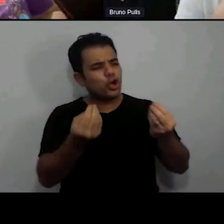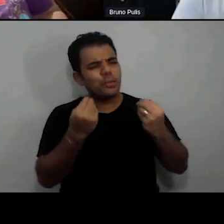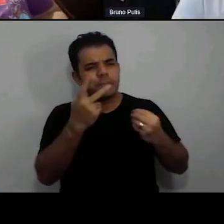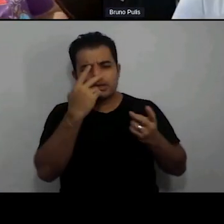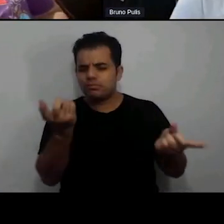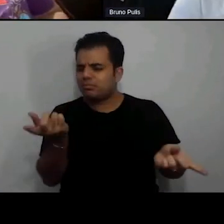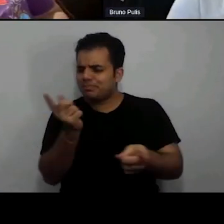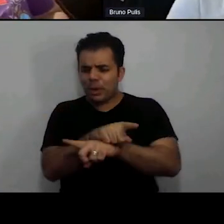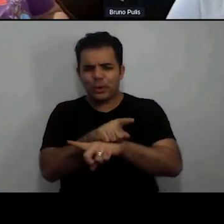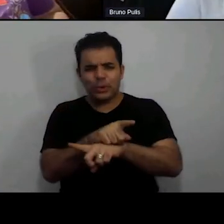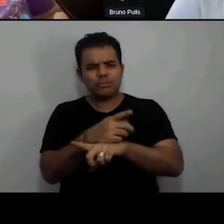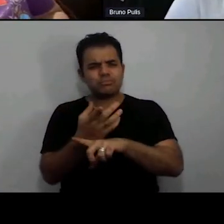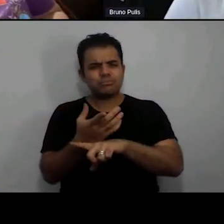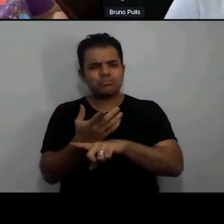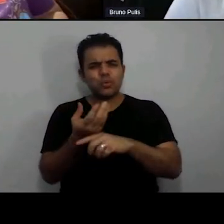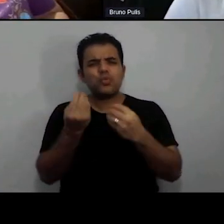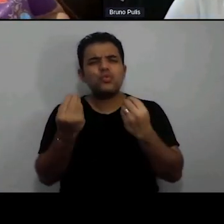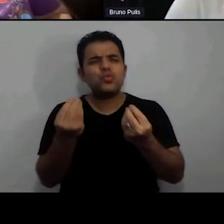eles prometem,